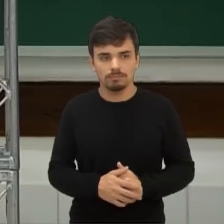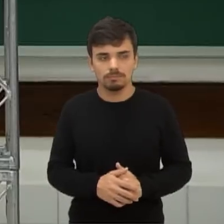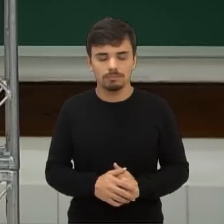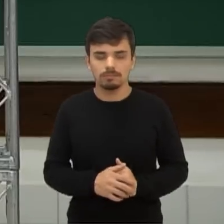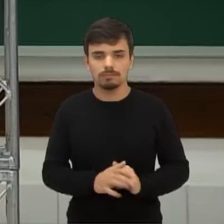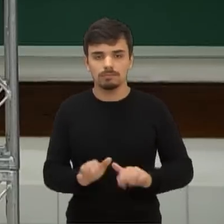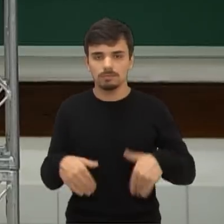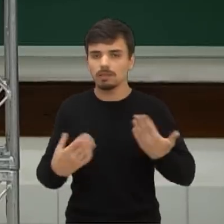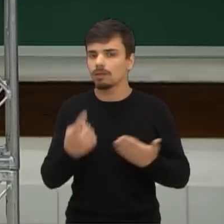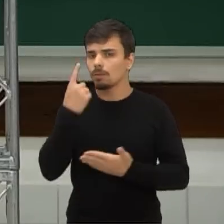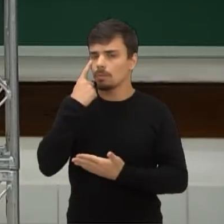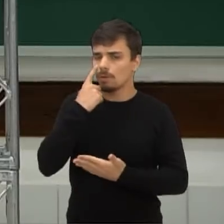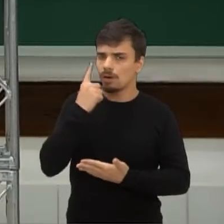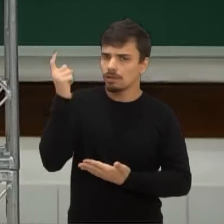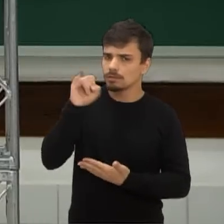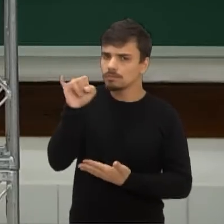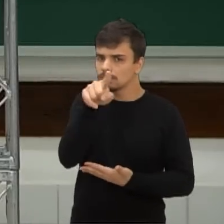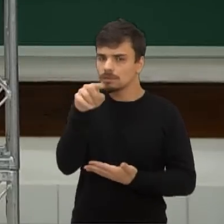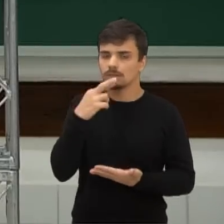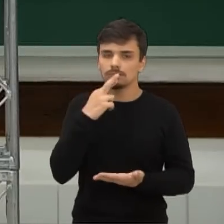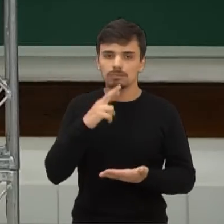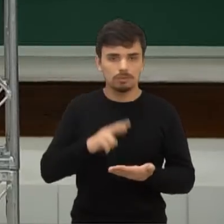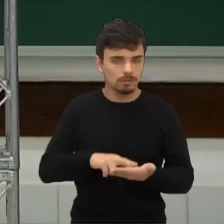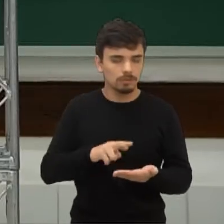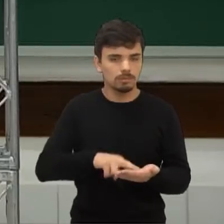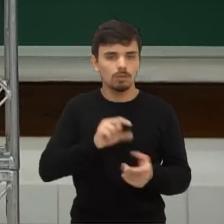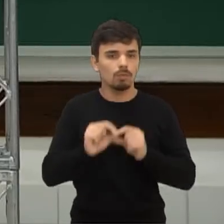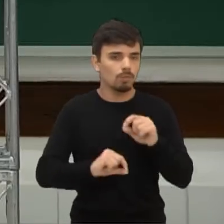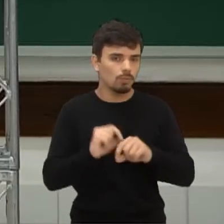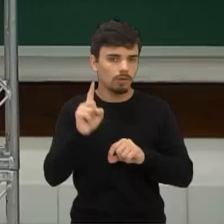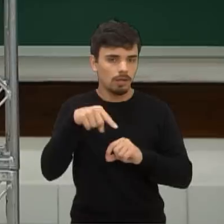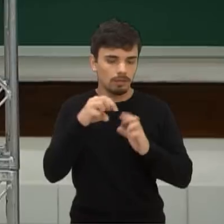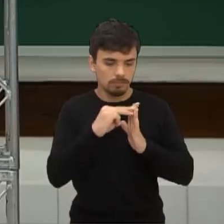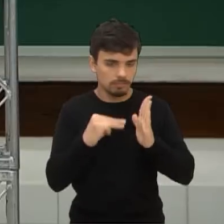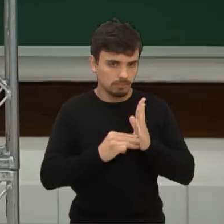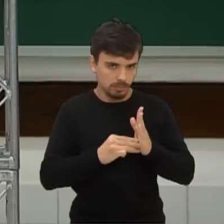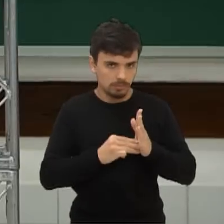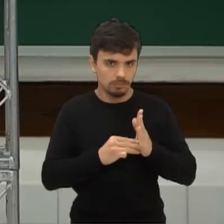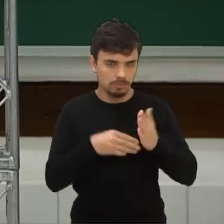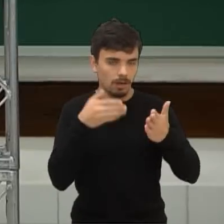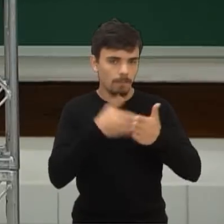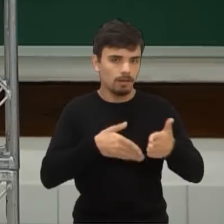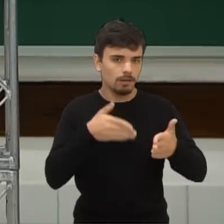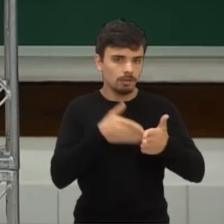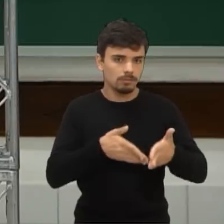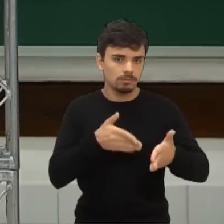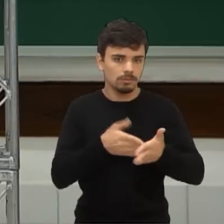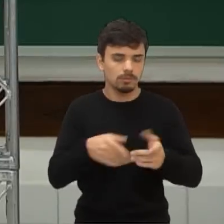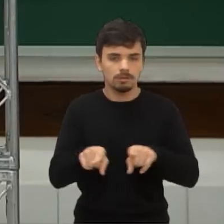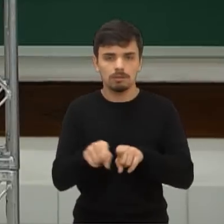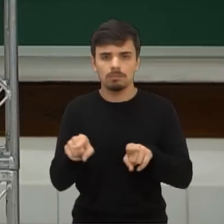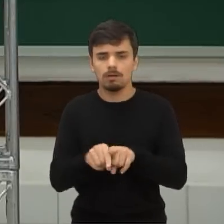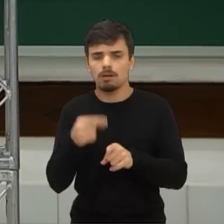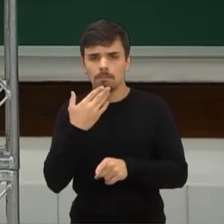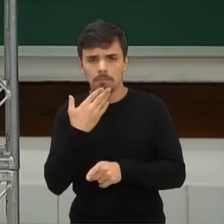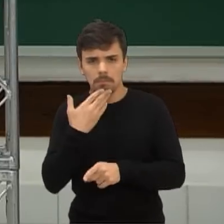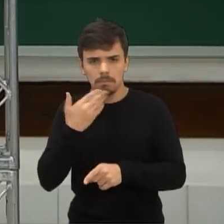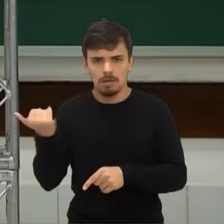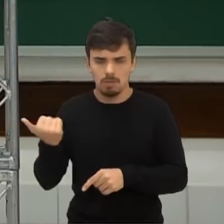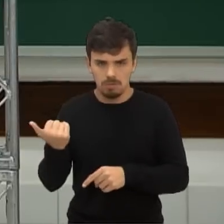Então, olha só, se você respondeu que são os métodos, né, de barreira, que são mais eficientes, está